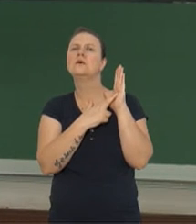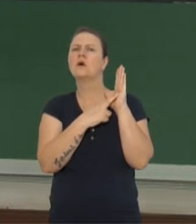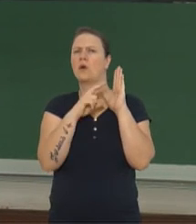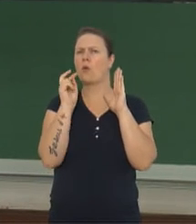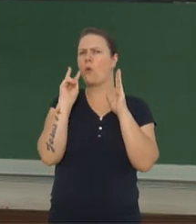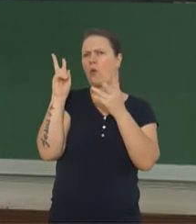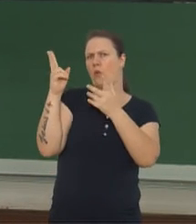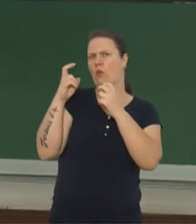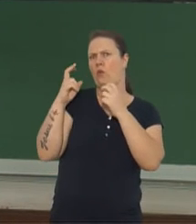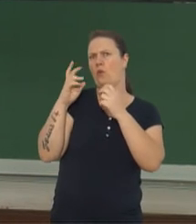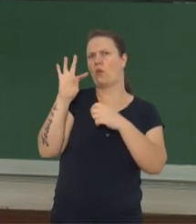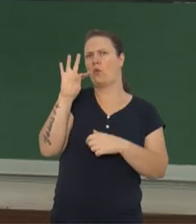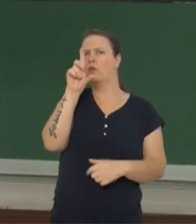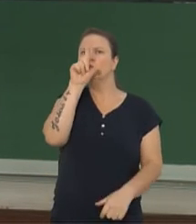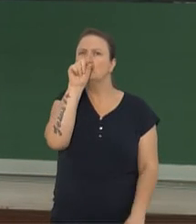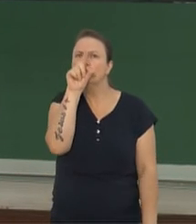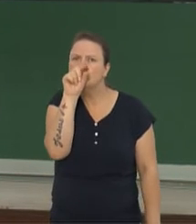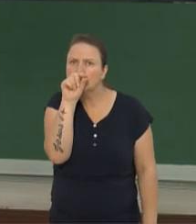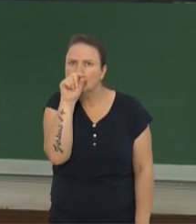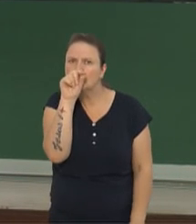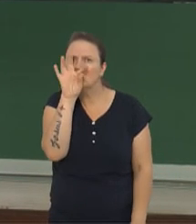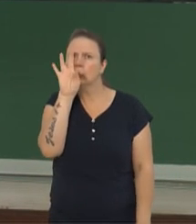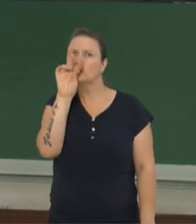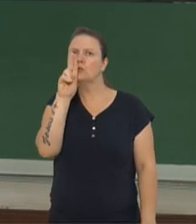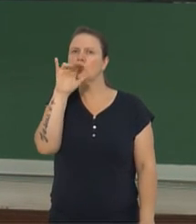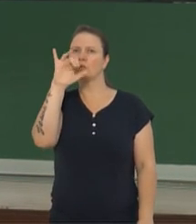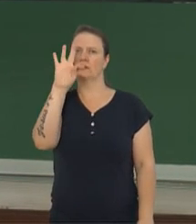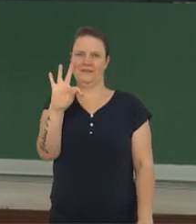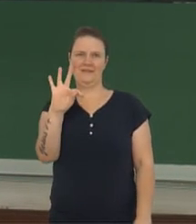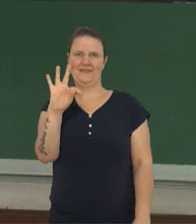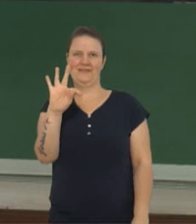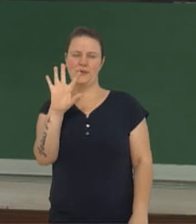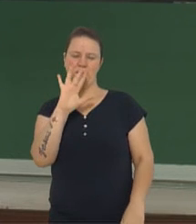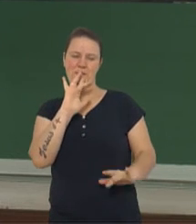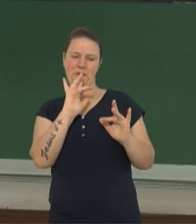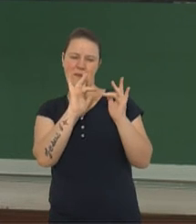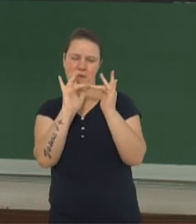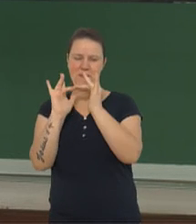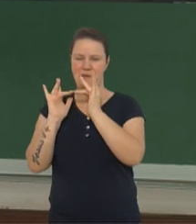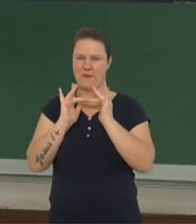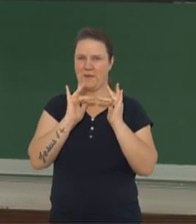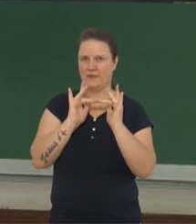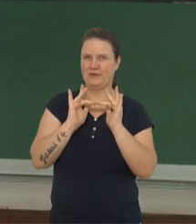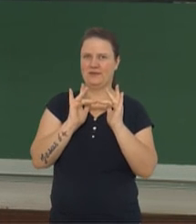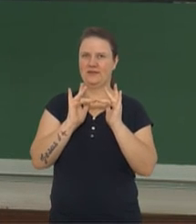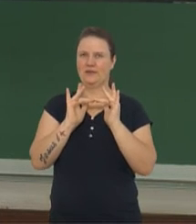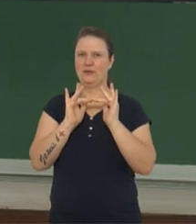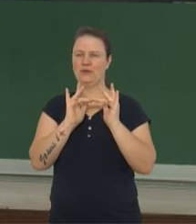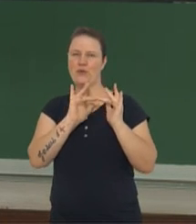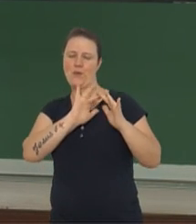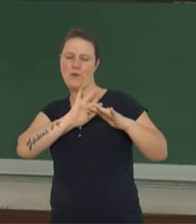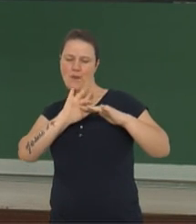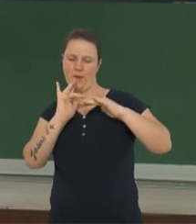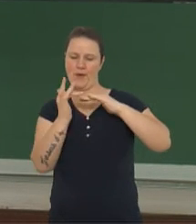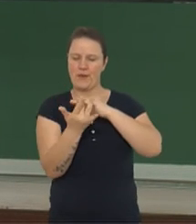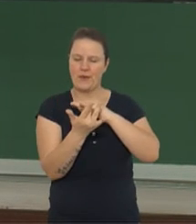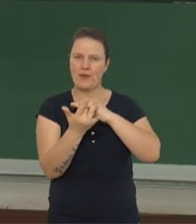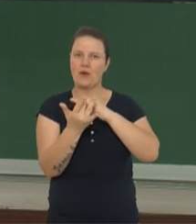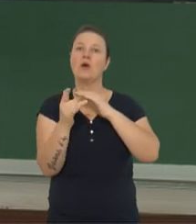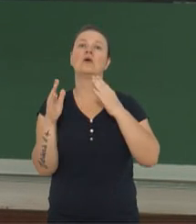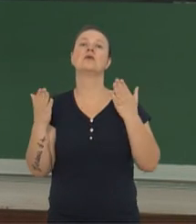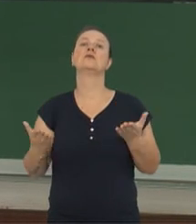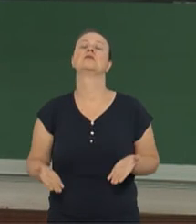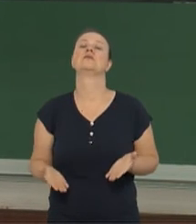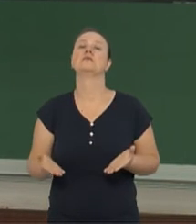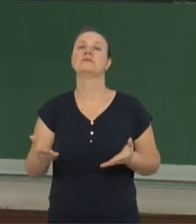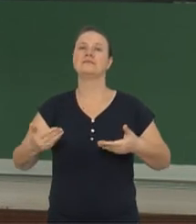son tweets, ¿sí? Las personas están tuiteando, tuitear, el género textual de hoy. Más